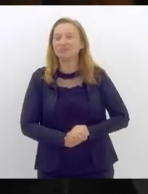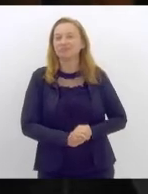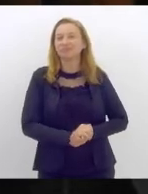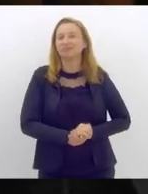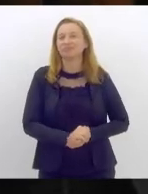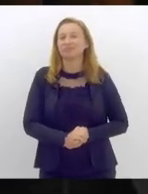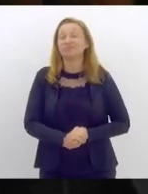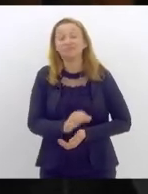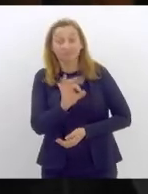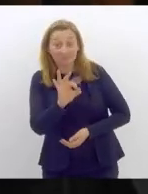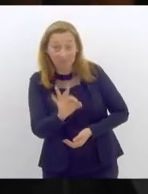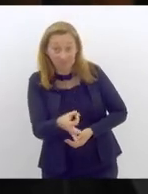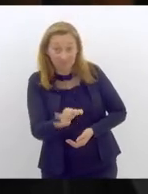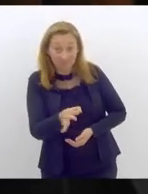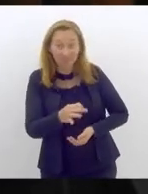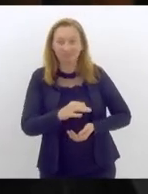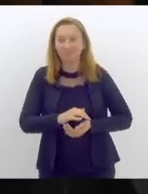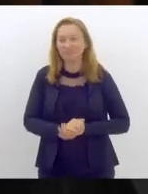evidentemente